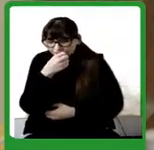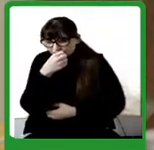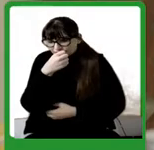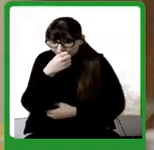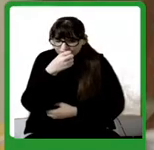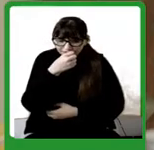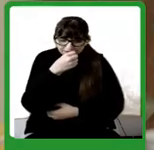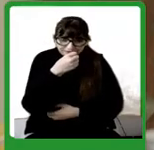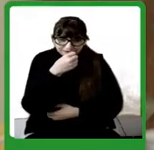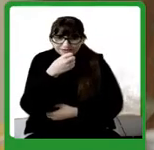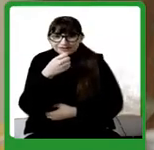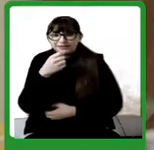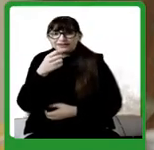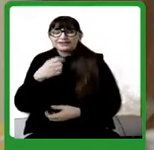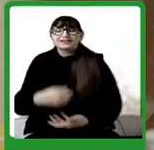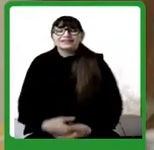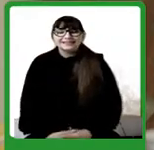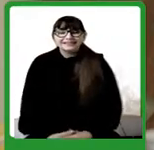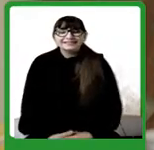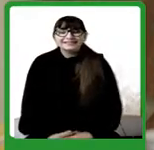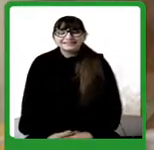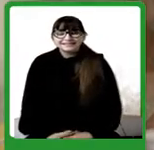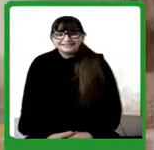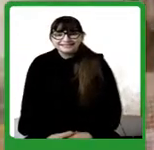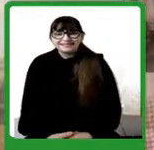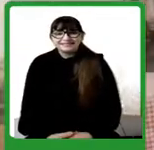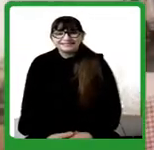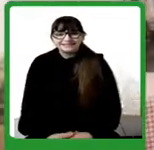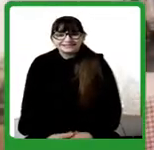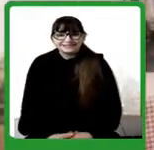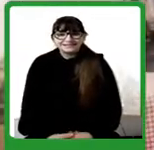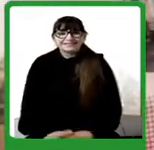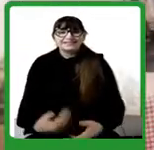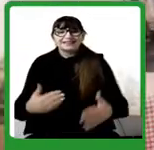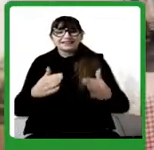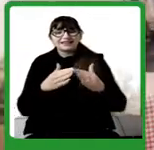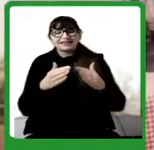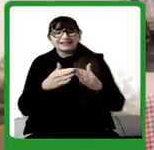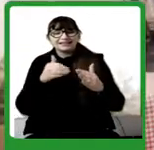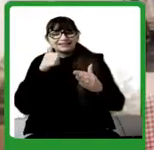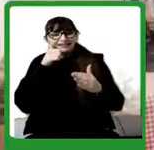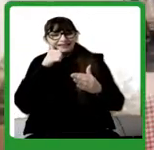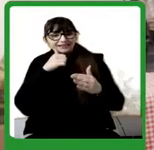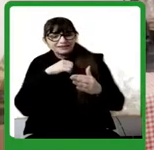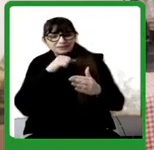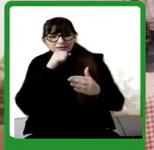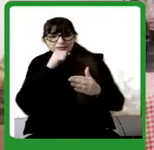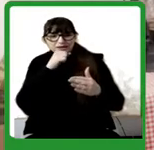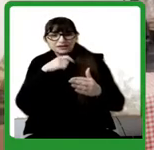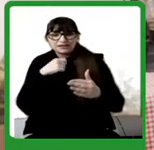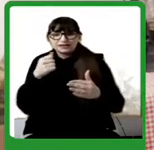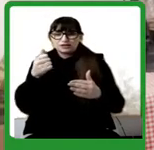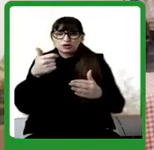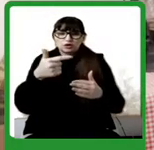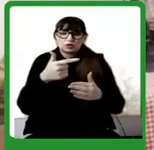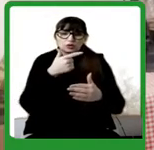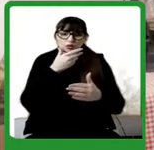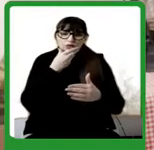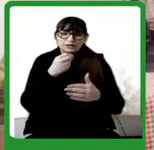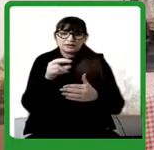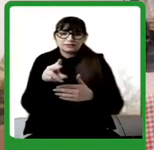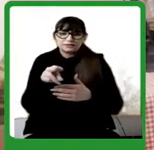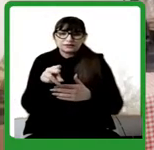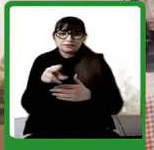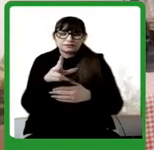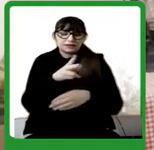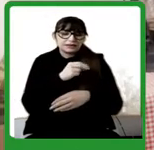Deus do céu. Eu vivi isso lá na casa da minha mãe lá. Eram 12 irmãos com ela. Então, adoro. Mas tinha um TV também. A nona